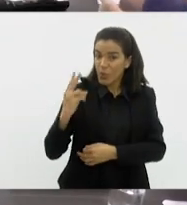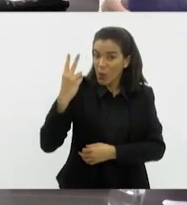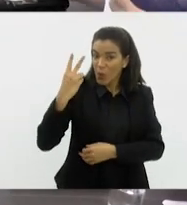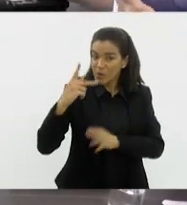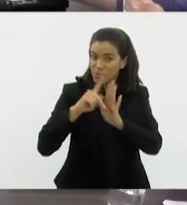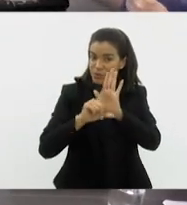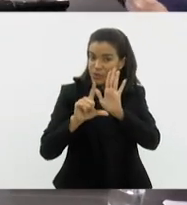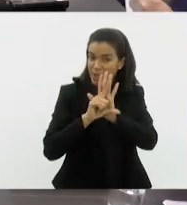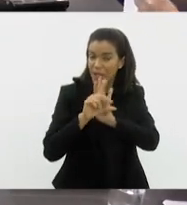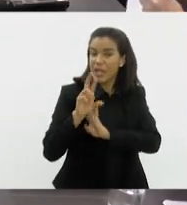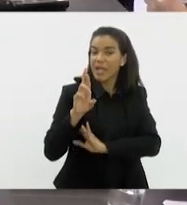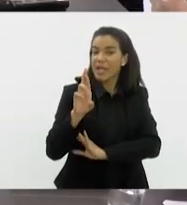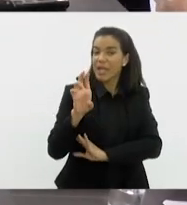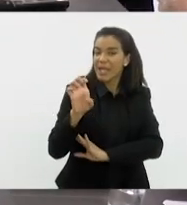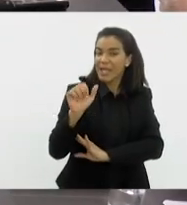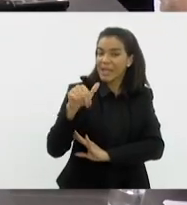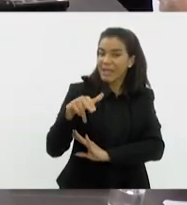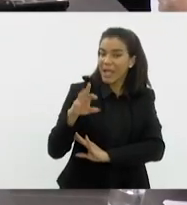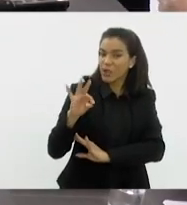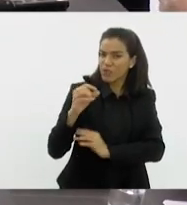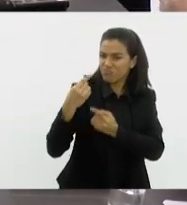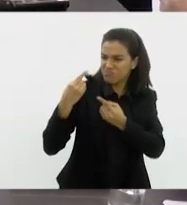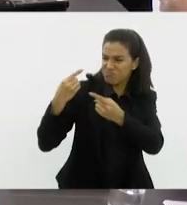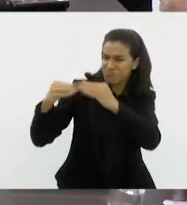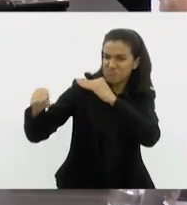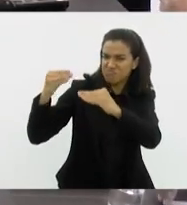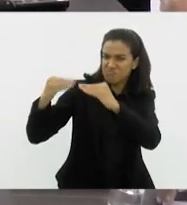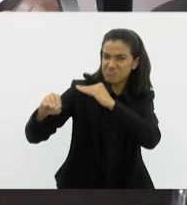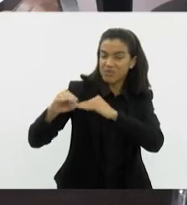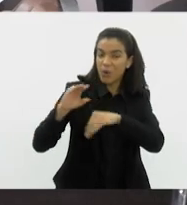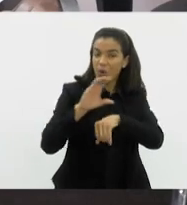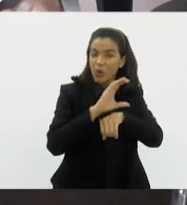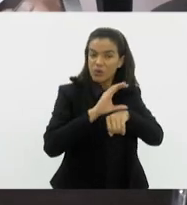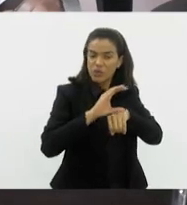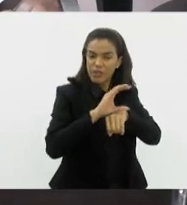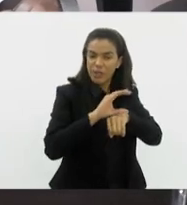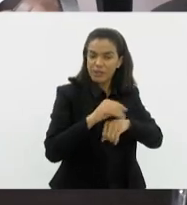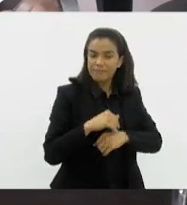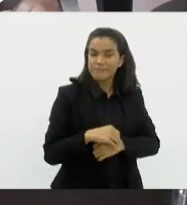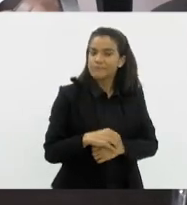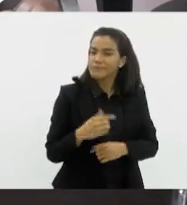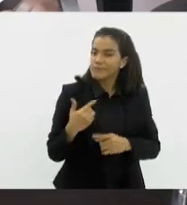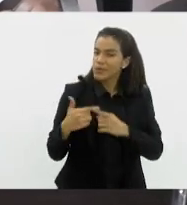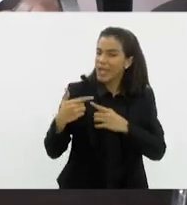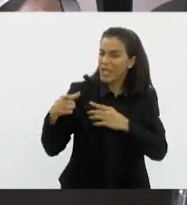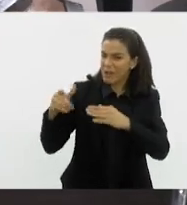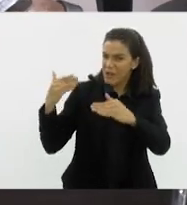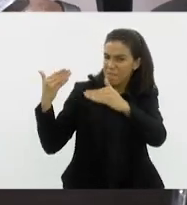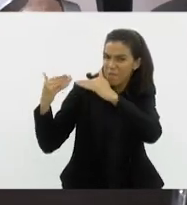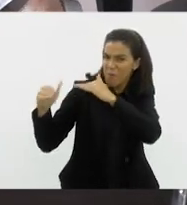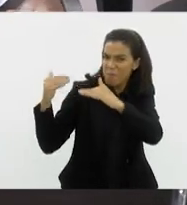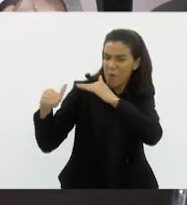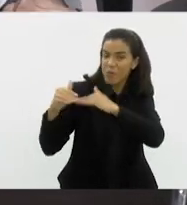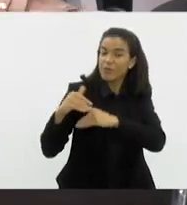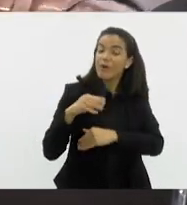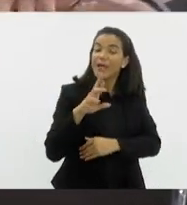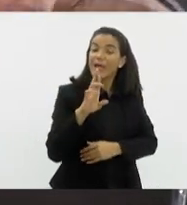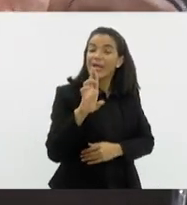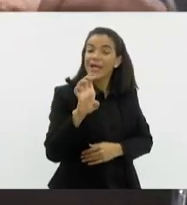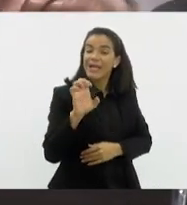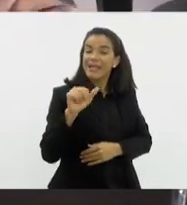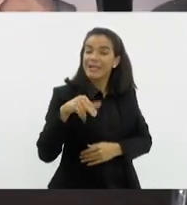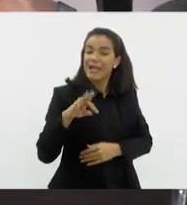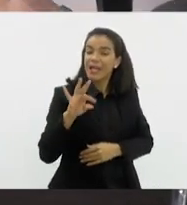do Renato Cozzolino declarando a inconstitucionalidade dos projetos. É porque quando ele foi implacável, o deputado Renato Cozzolino